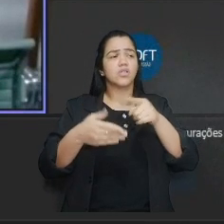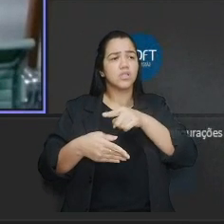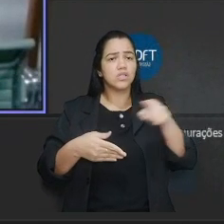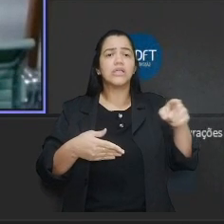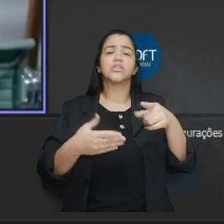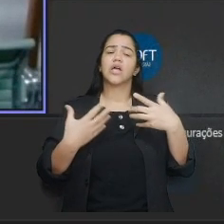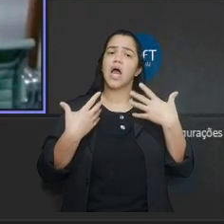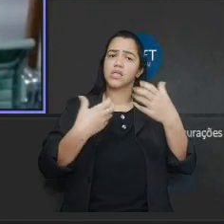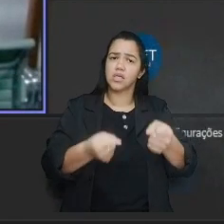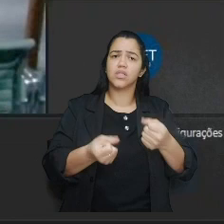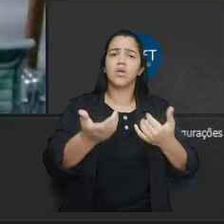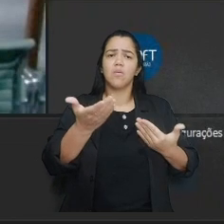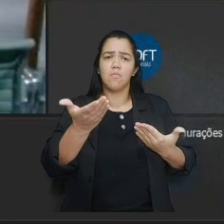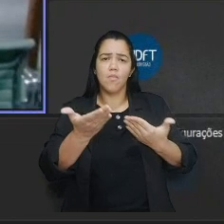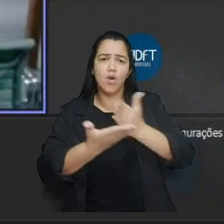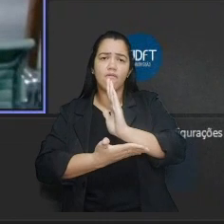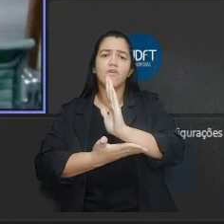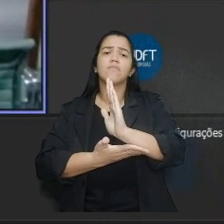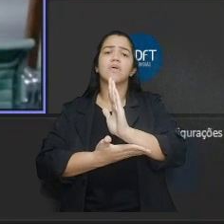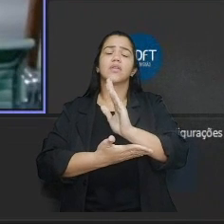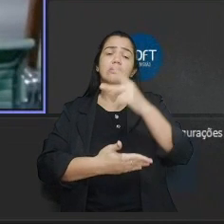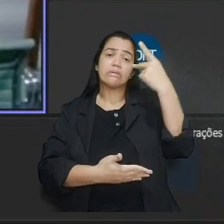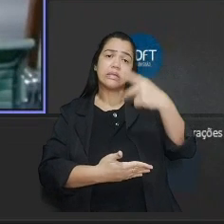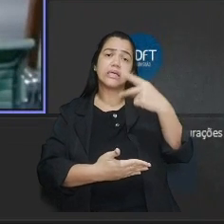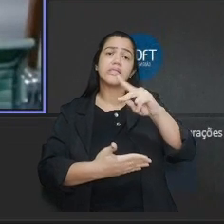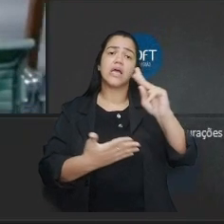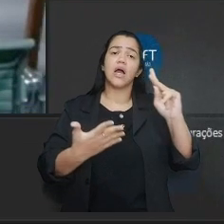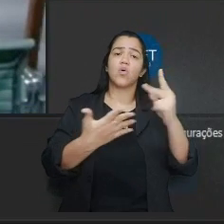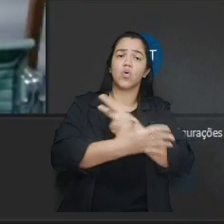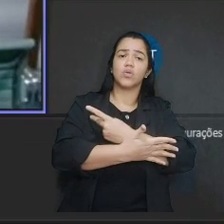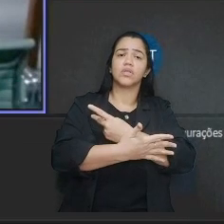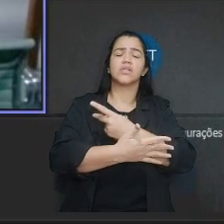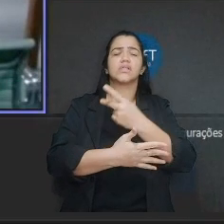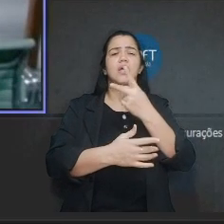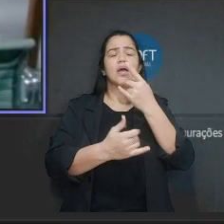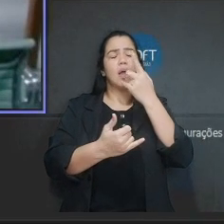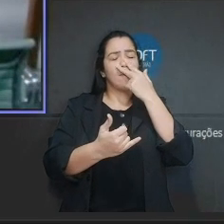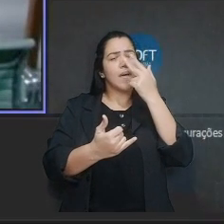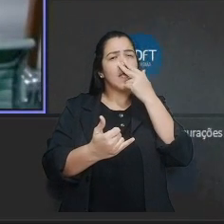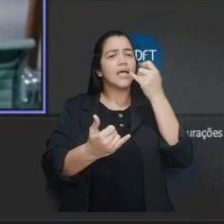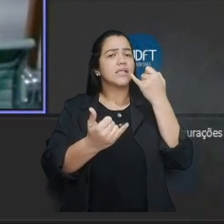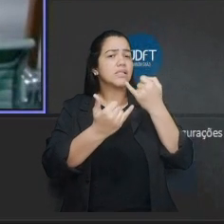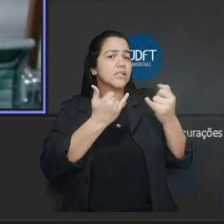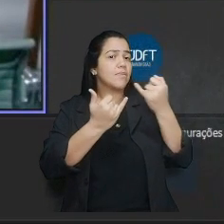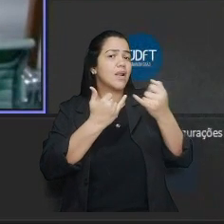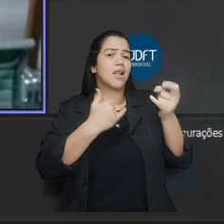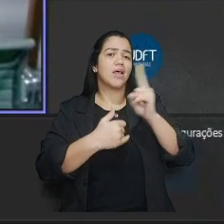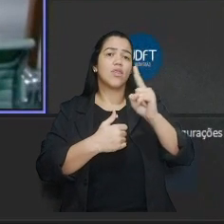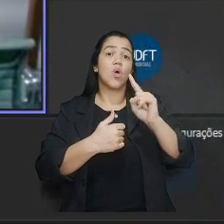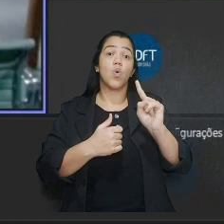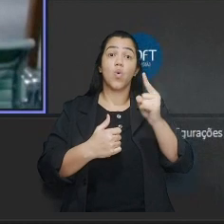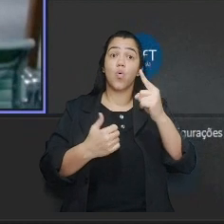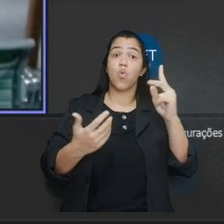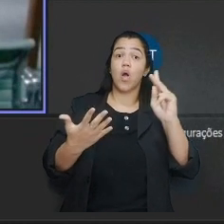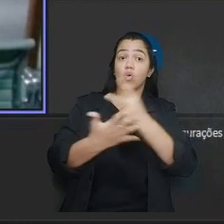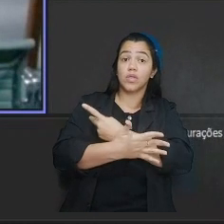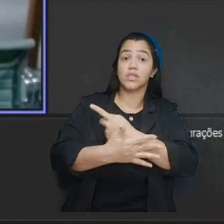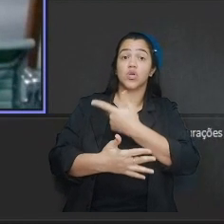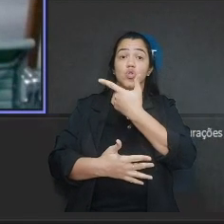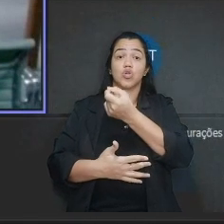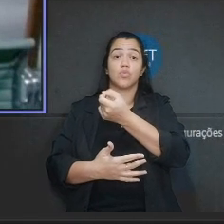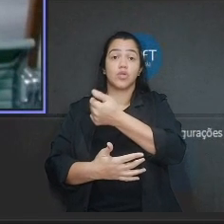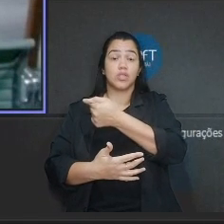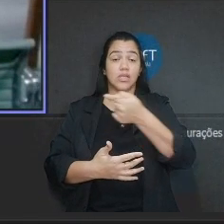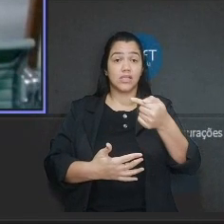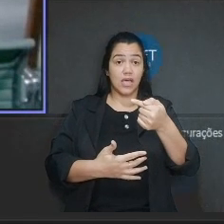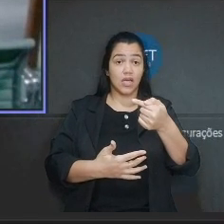Vossas Excelências que dê provimento numa situação que é similar, as duas são